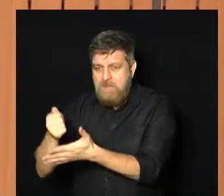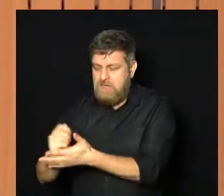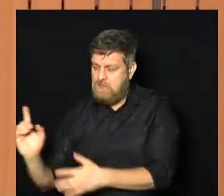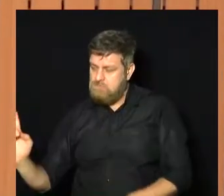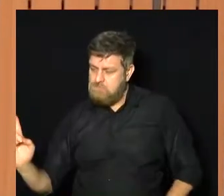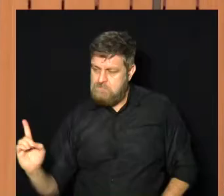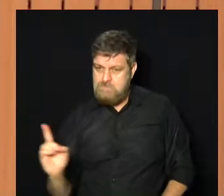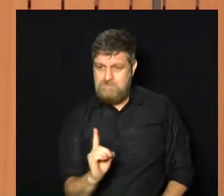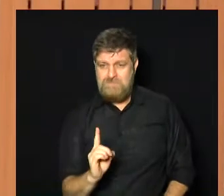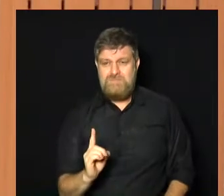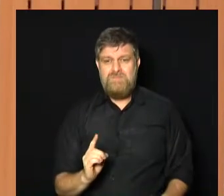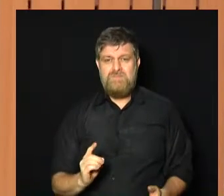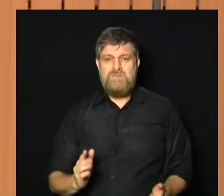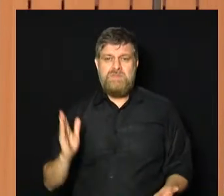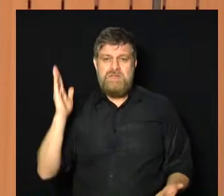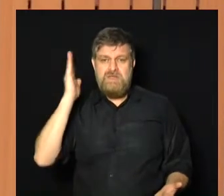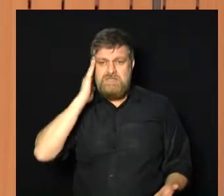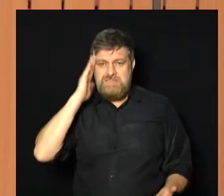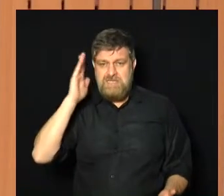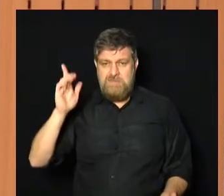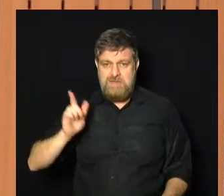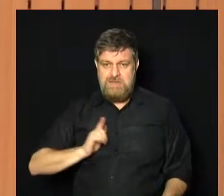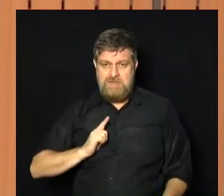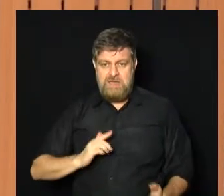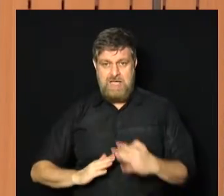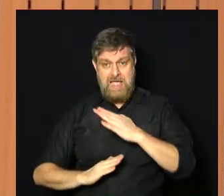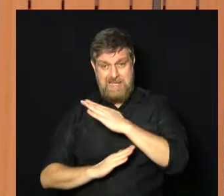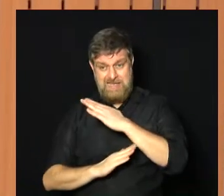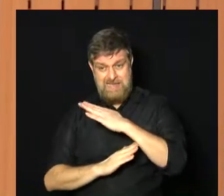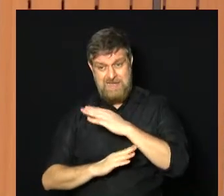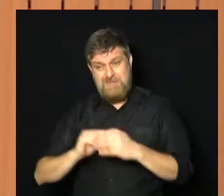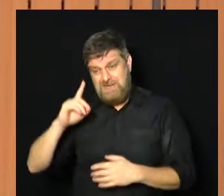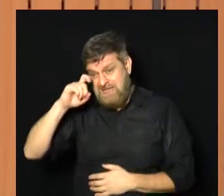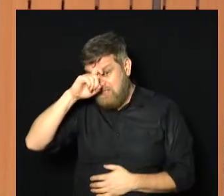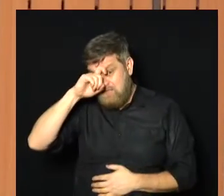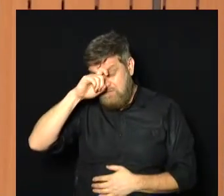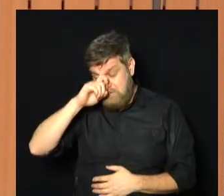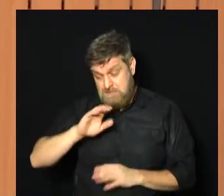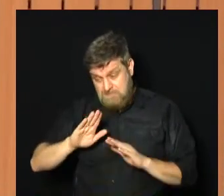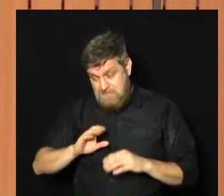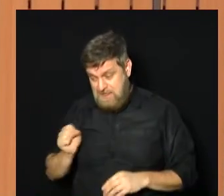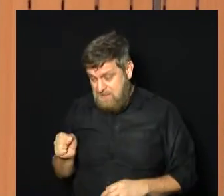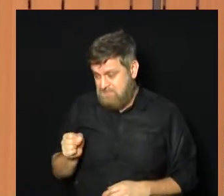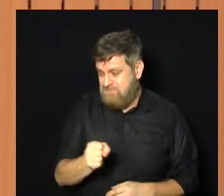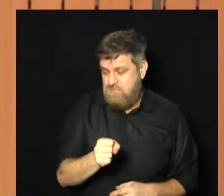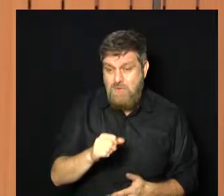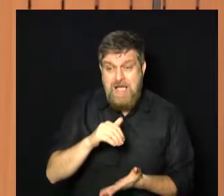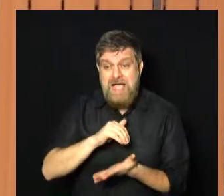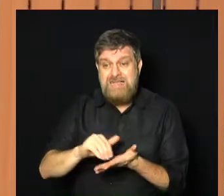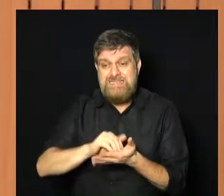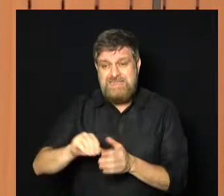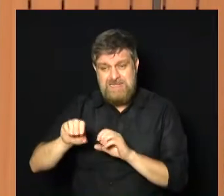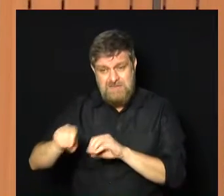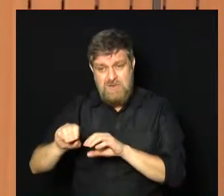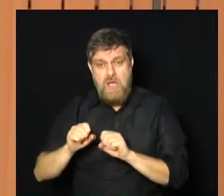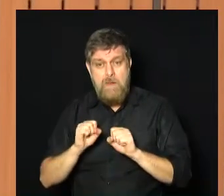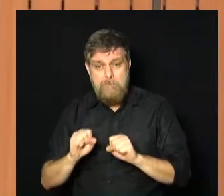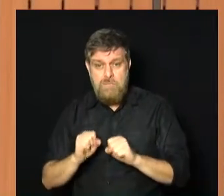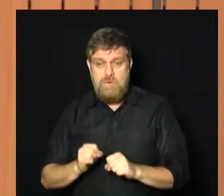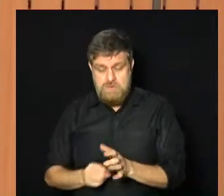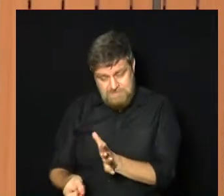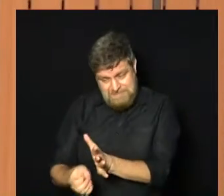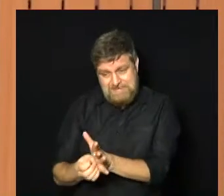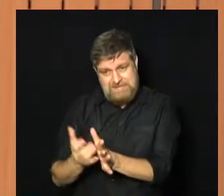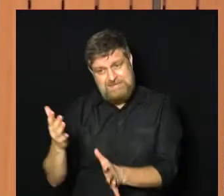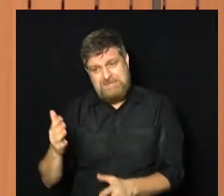evidente que a gente sabe que a correlação de forças na Câmara é difícil, mas esse pedido pode até, em alguns casos, pode